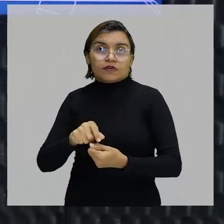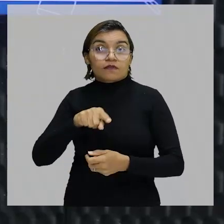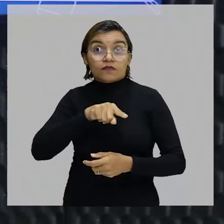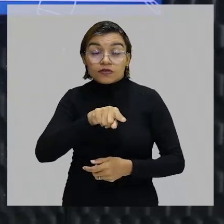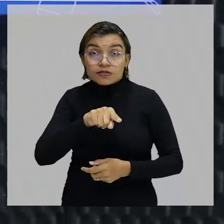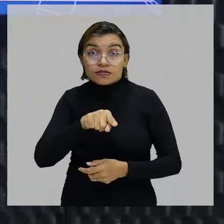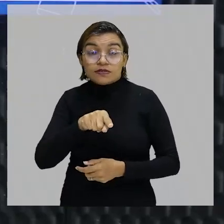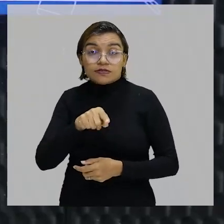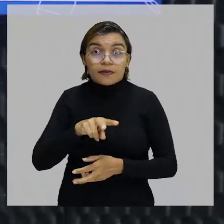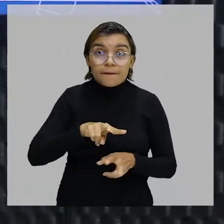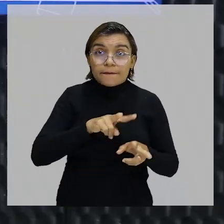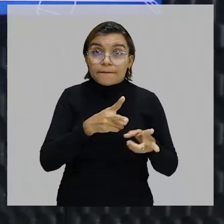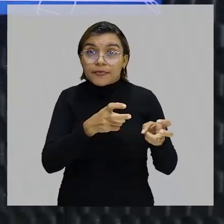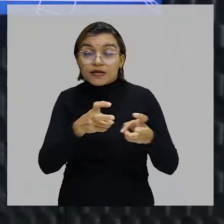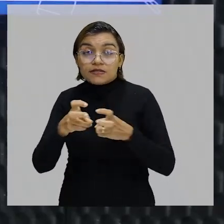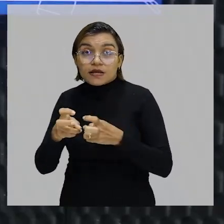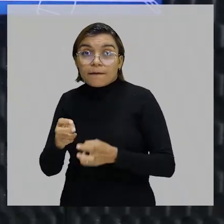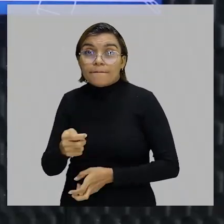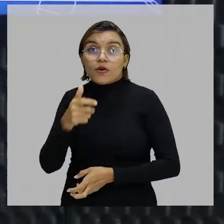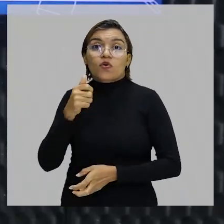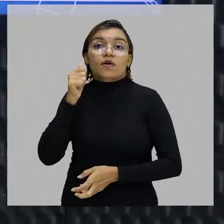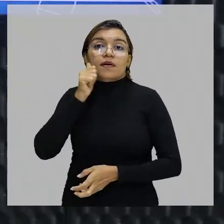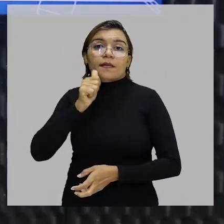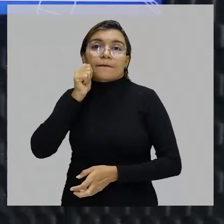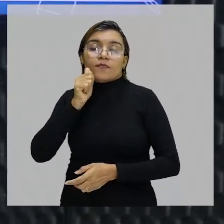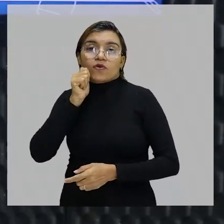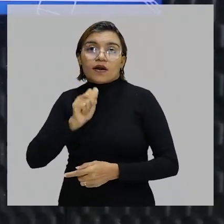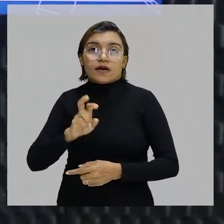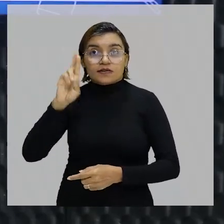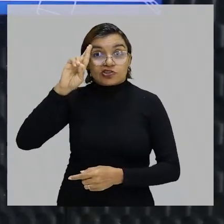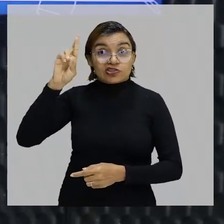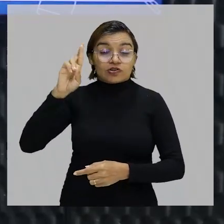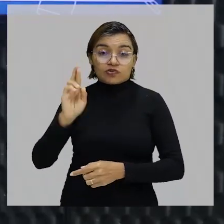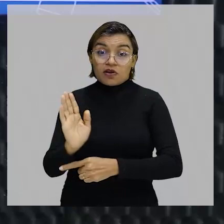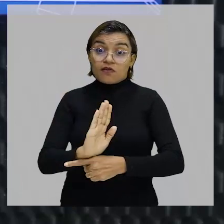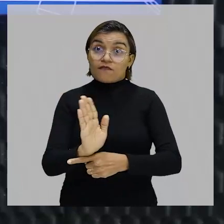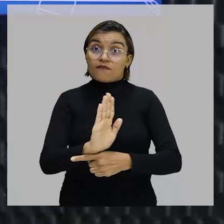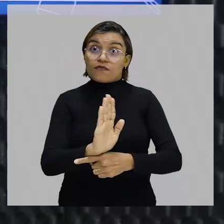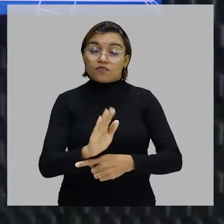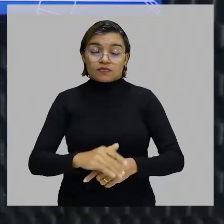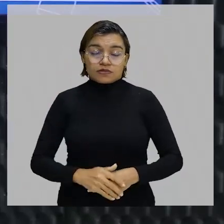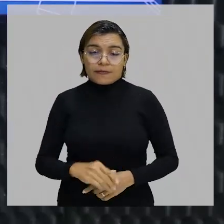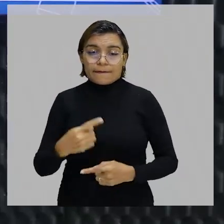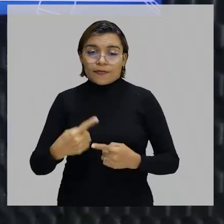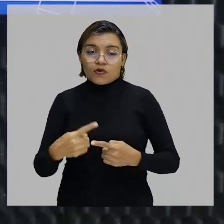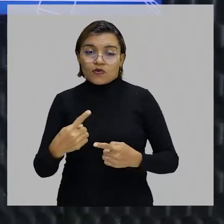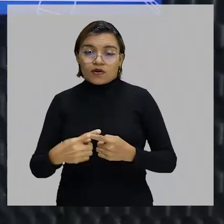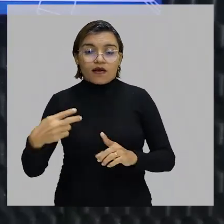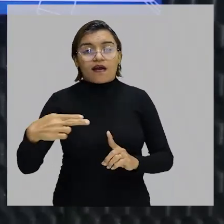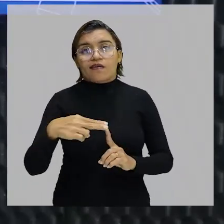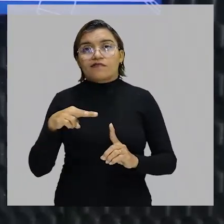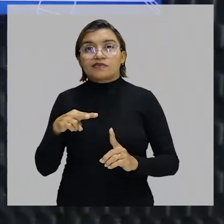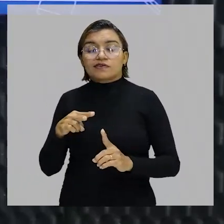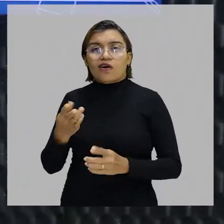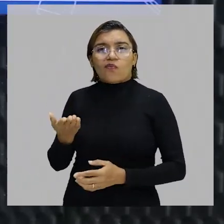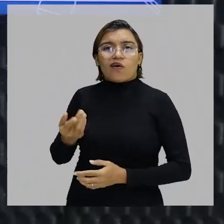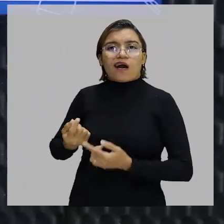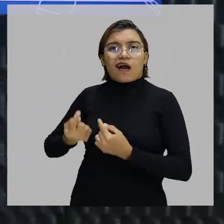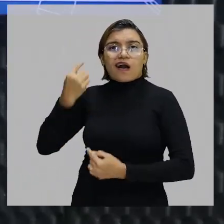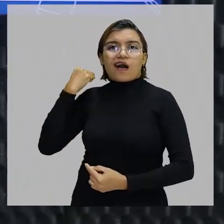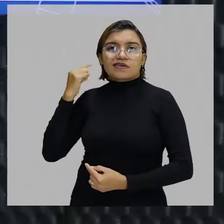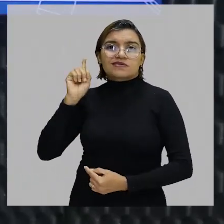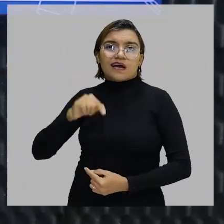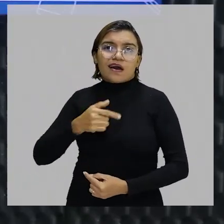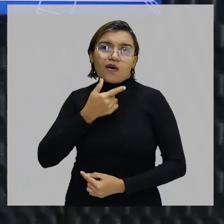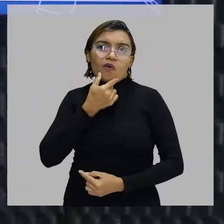poucas mulheres que são diretoras de filmes, né? Aí você vai modificando alguns valores, porque a visão sempre era masculina. E ela vai